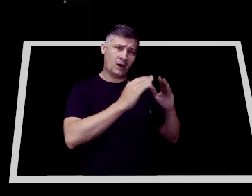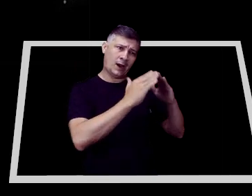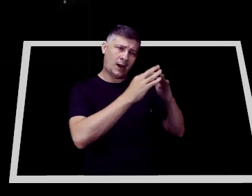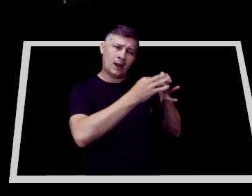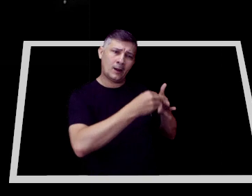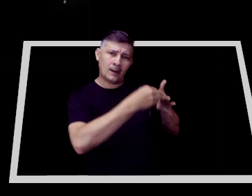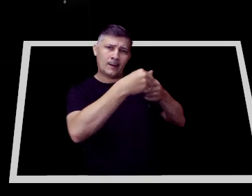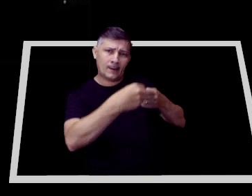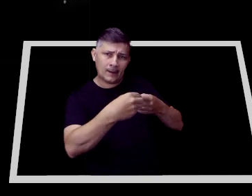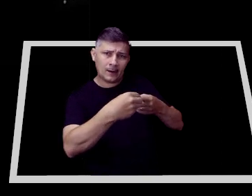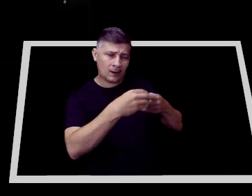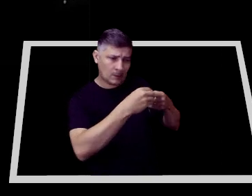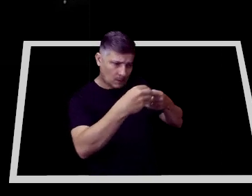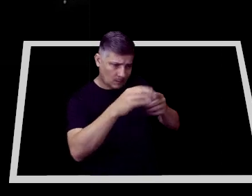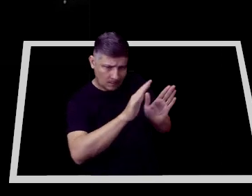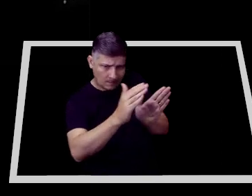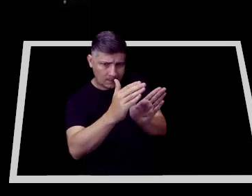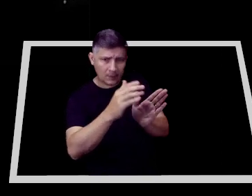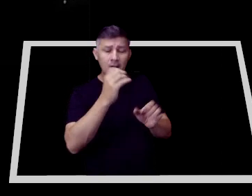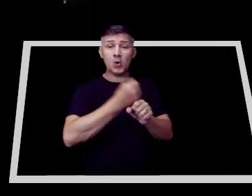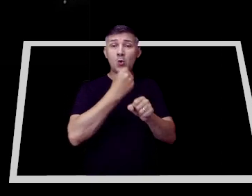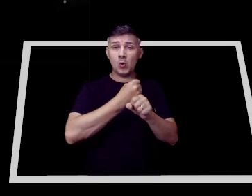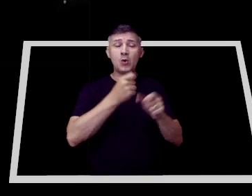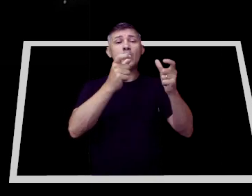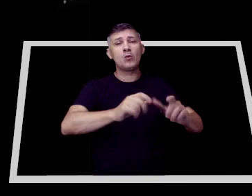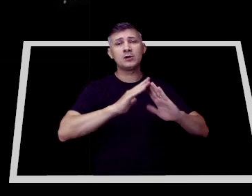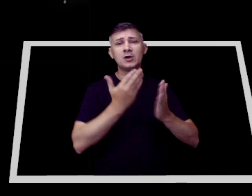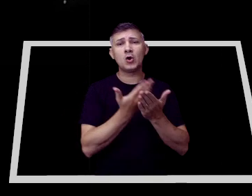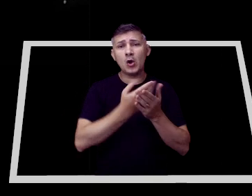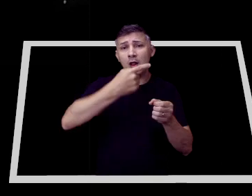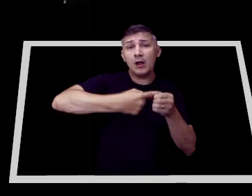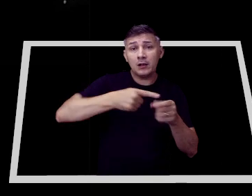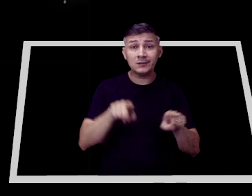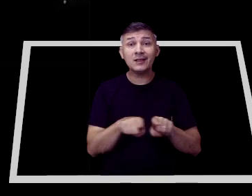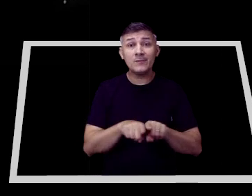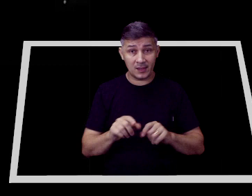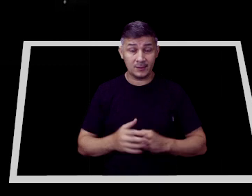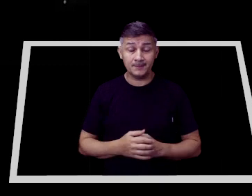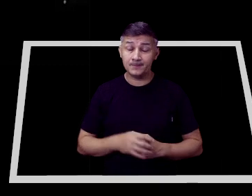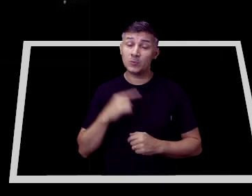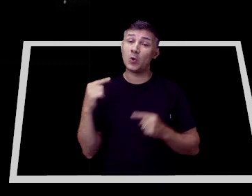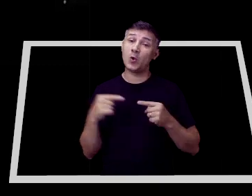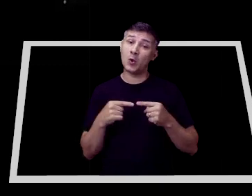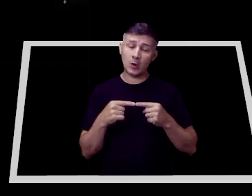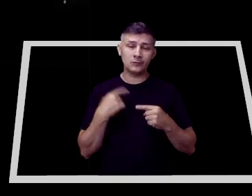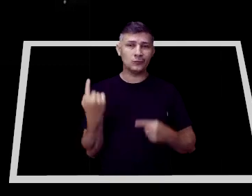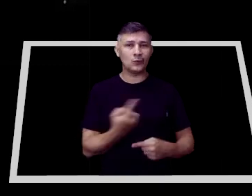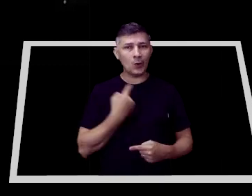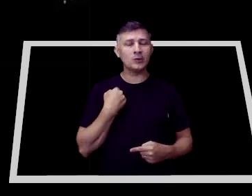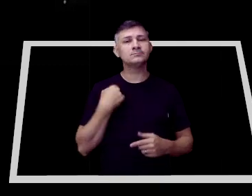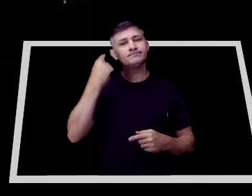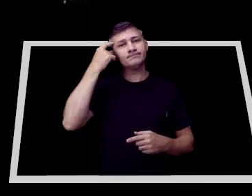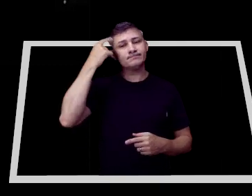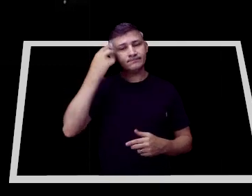segundo momento, foi ensaiado a construção dessas unidades escolares no interior. No nosso caso,